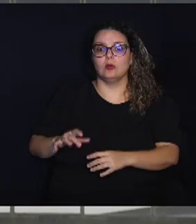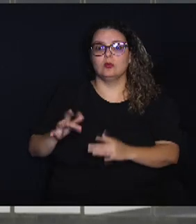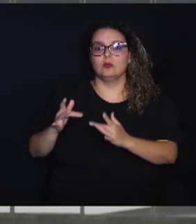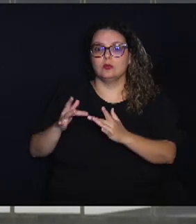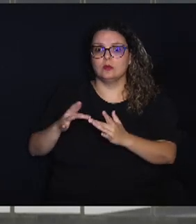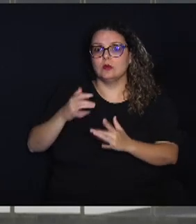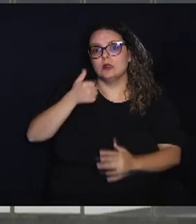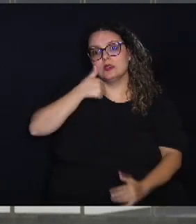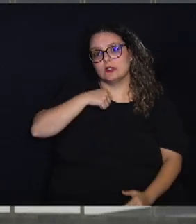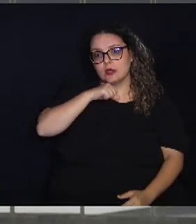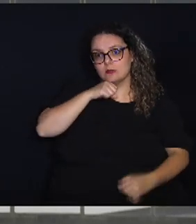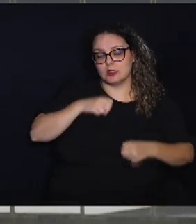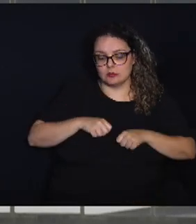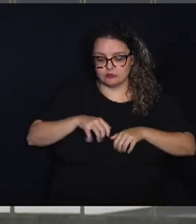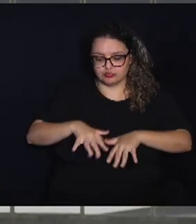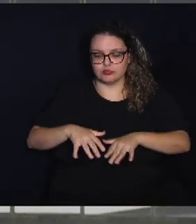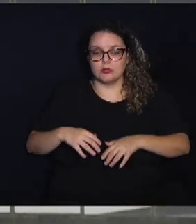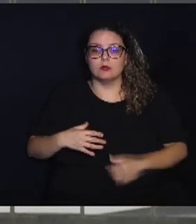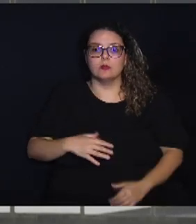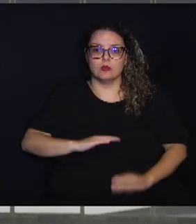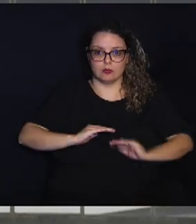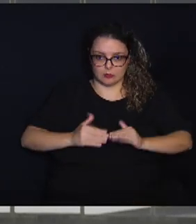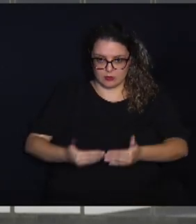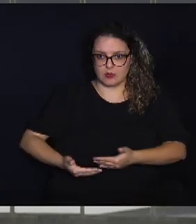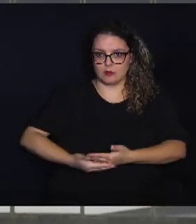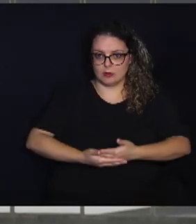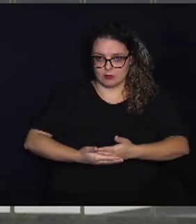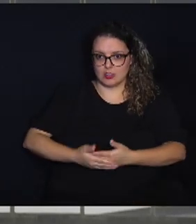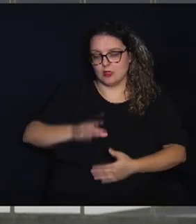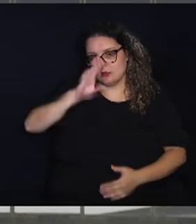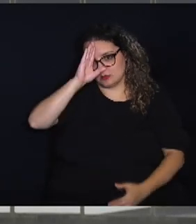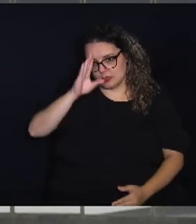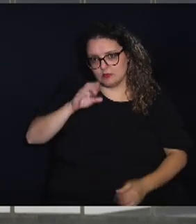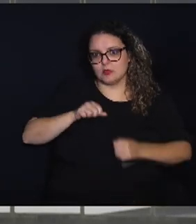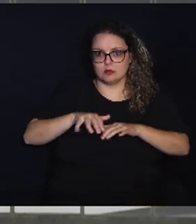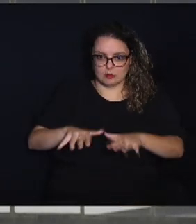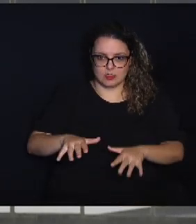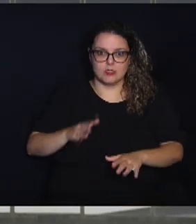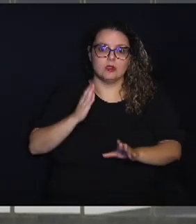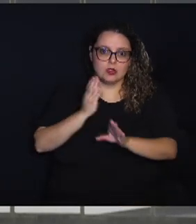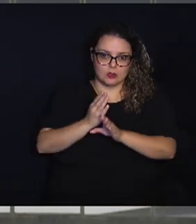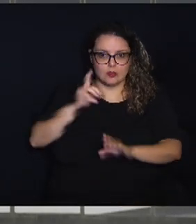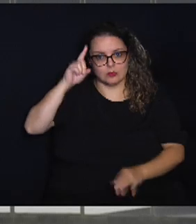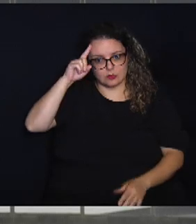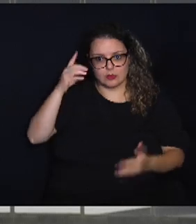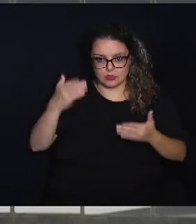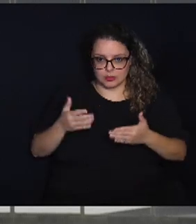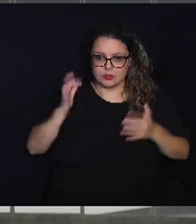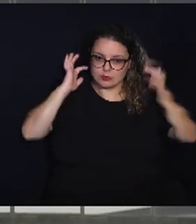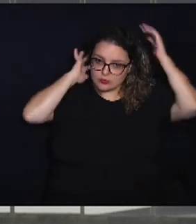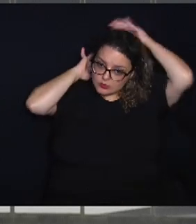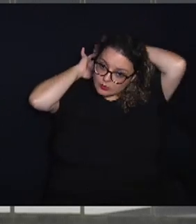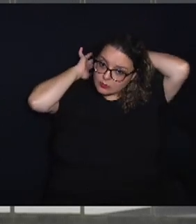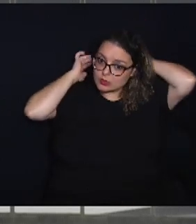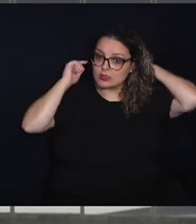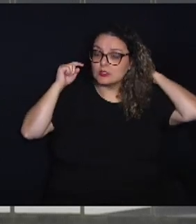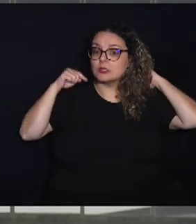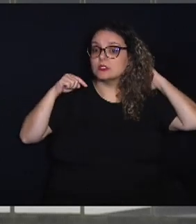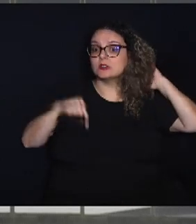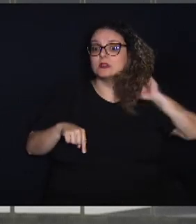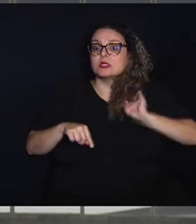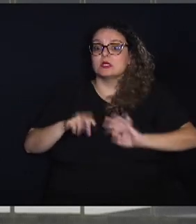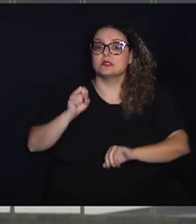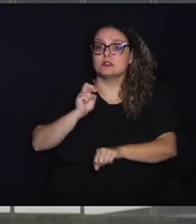mãe para o bebê, É a principal forma de transmissão que a gente encontra nos dias de hoje. E esse vírus, quando a pessoa adquire